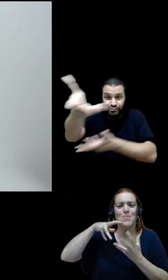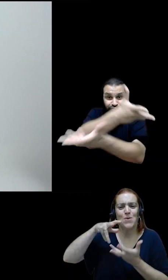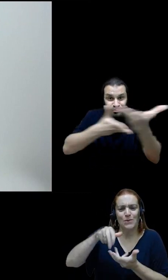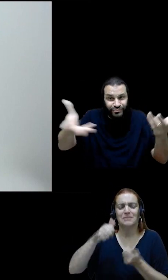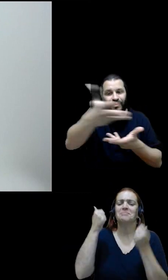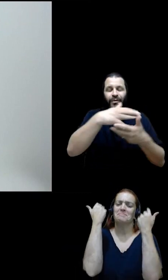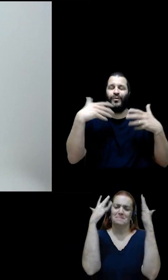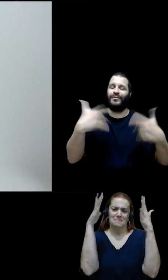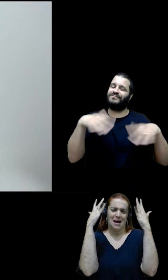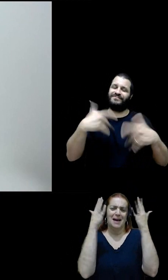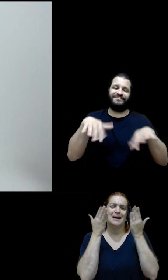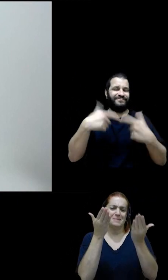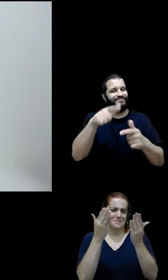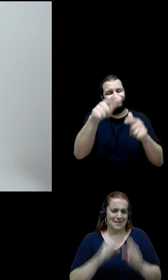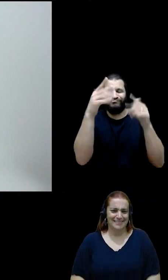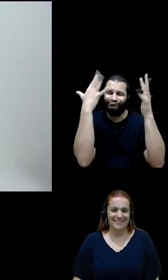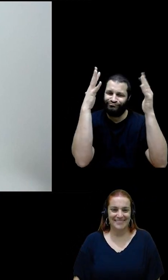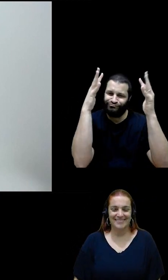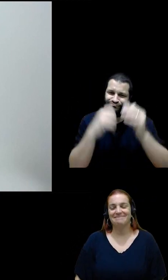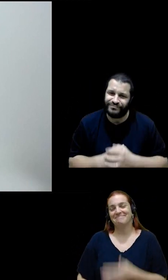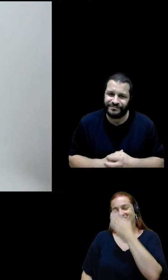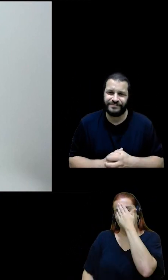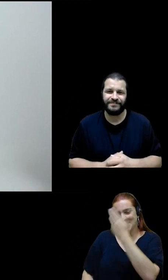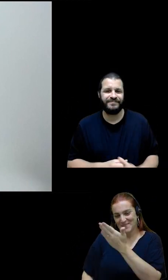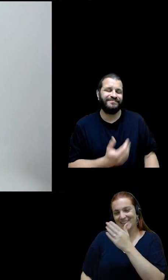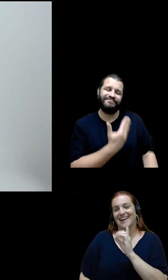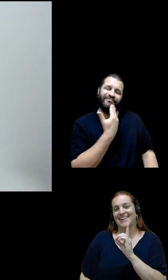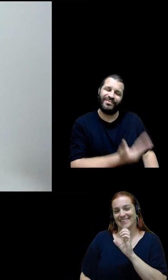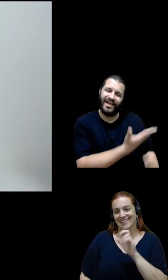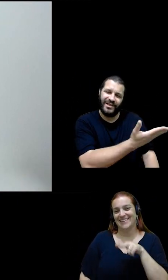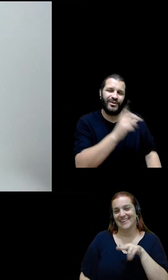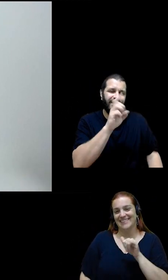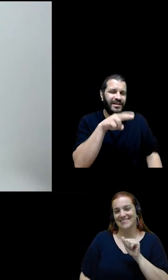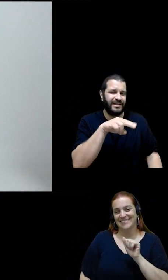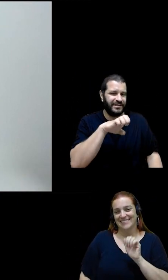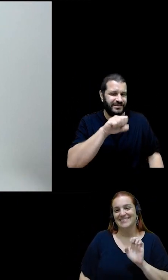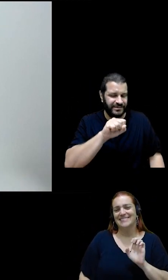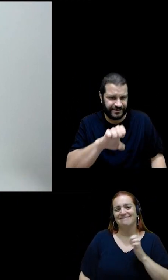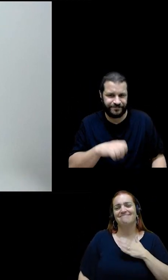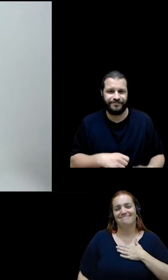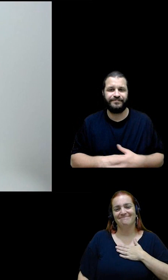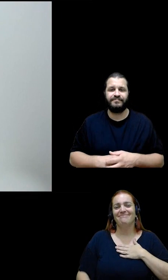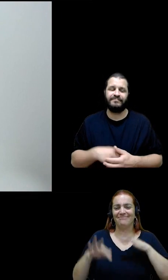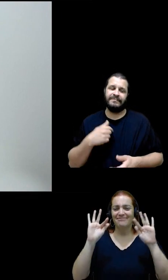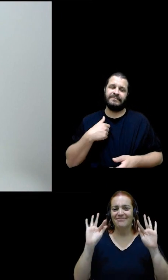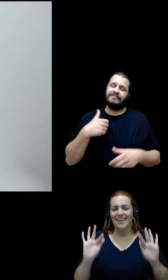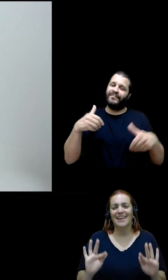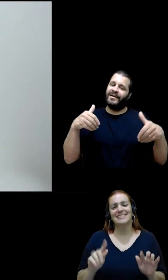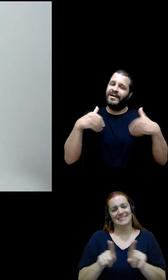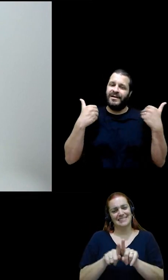inteiro. Parabéns. É isso mesmo. Obrigado, Denise. A gente fica feliz também. Eu acho que é uma oportunidade.